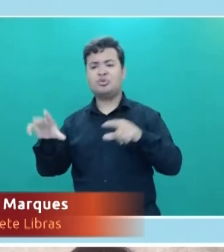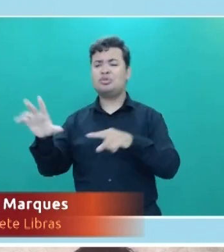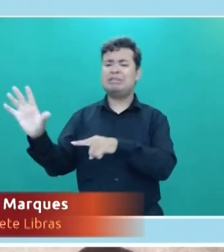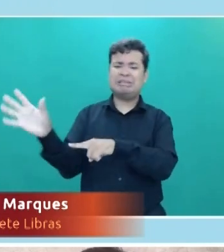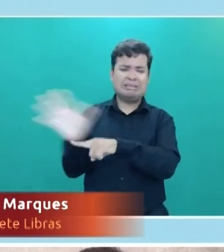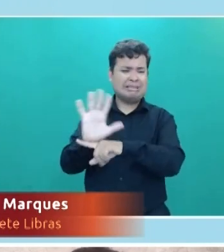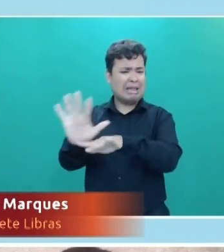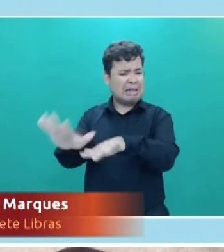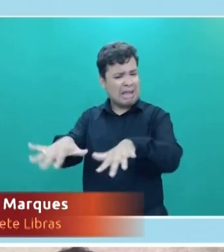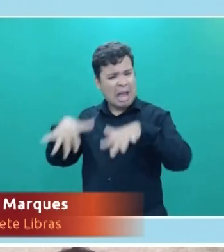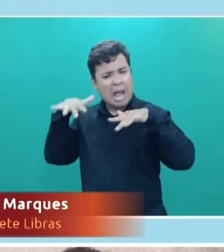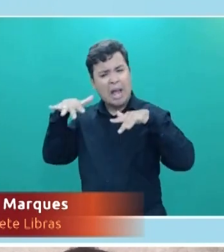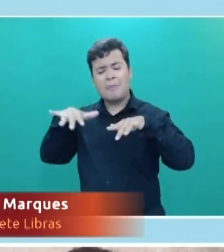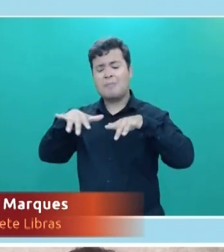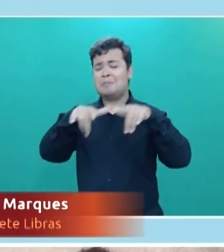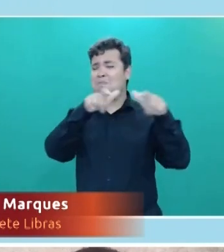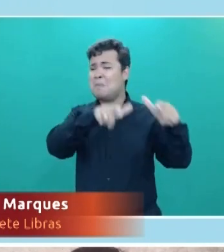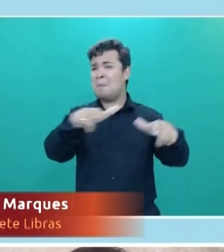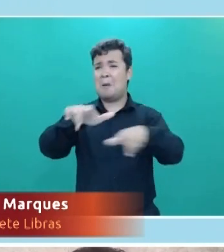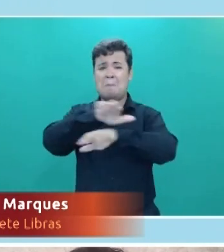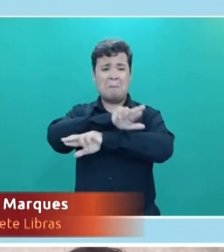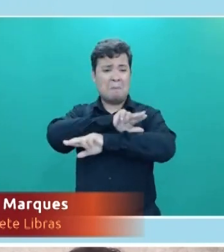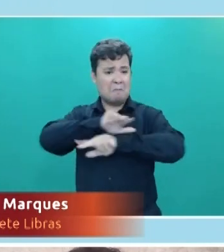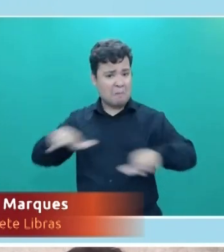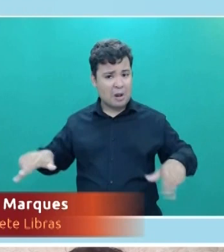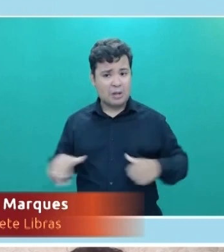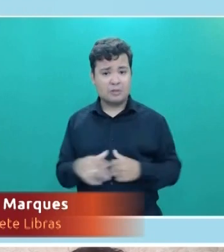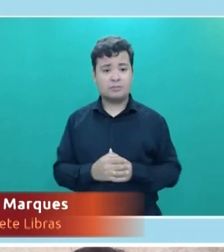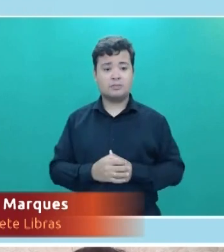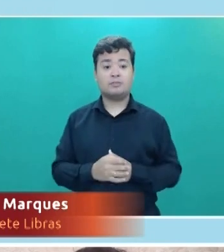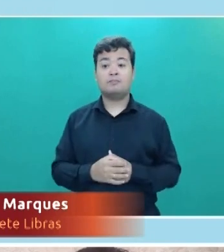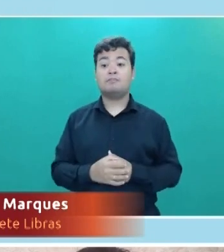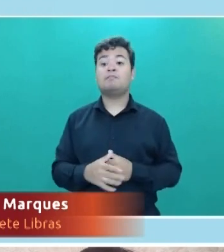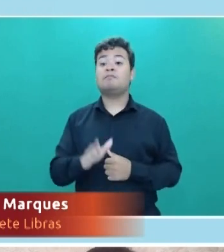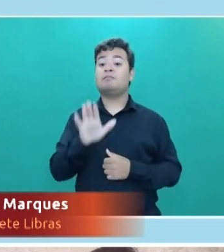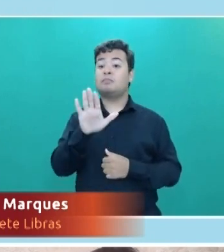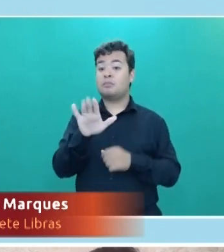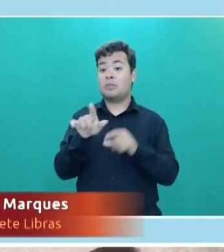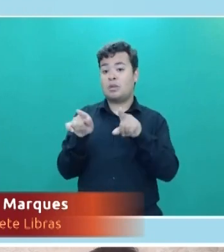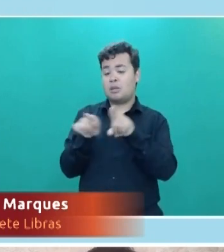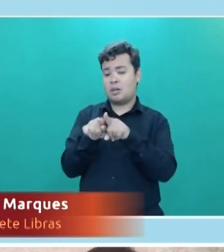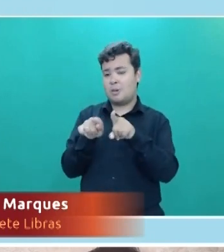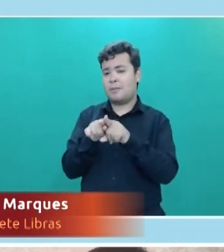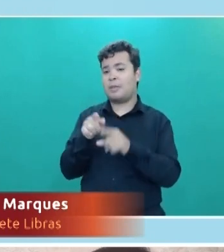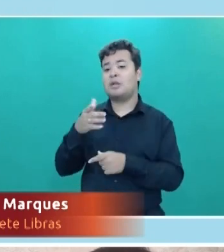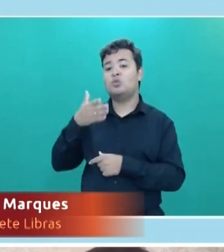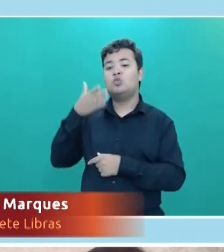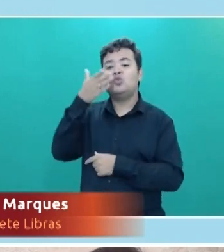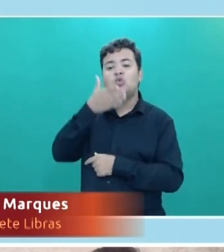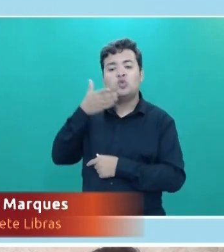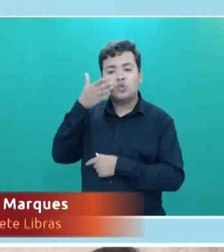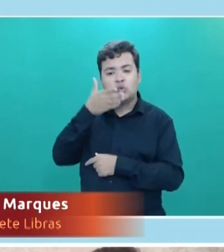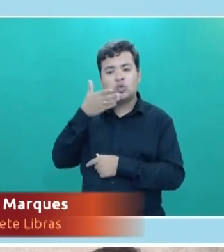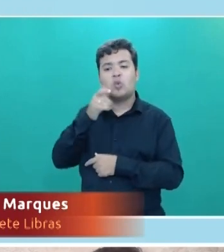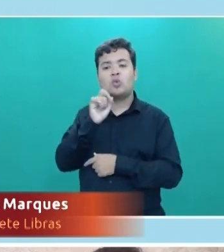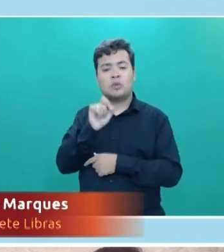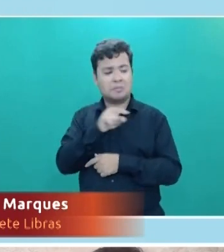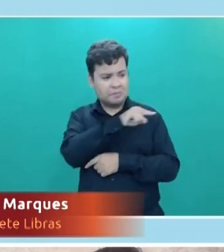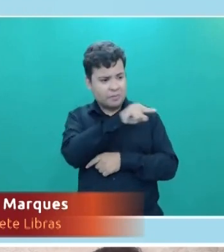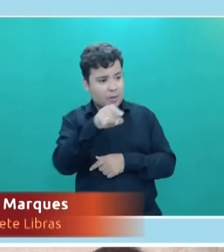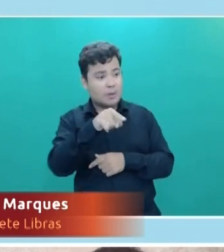em todo tipo de lugar. Né? Da mesma maneira, esses discursos de reação a